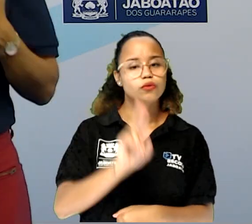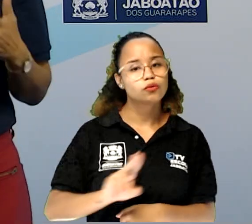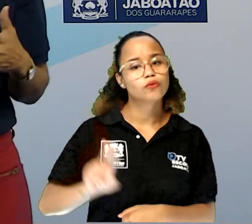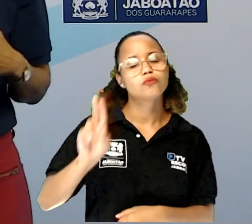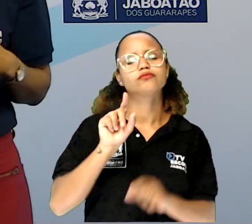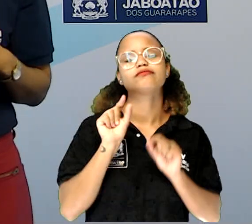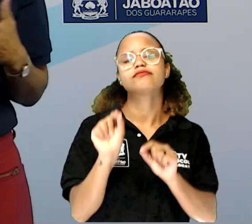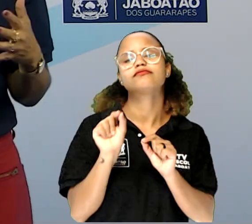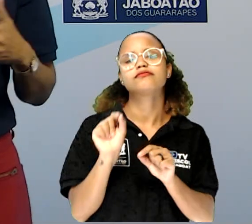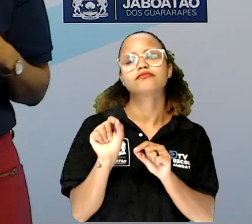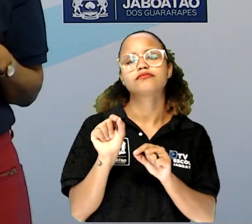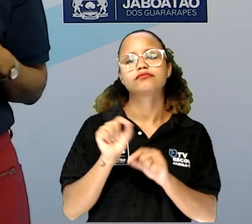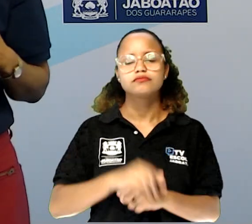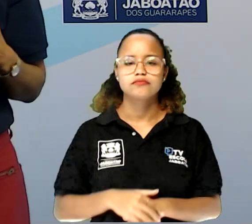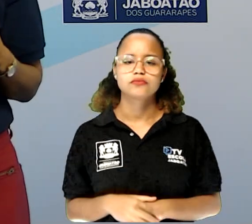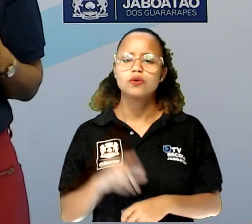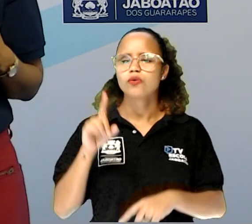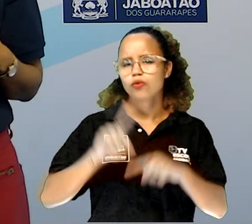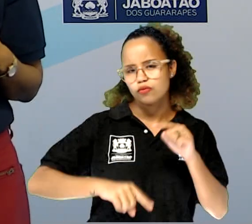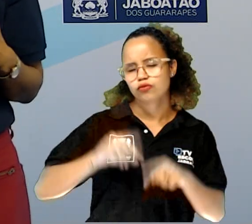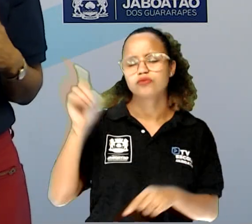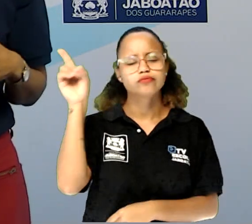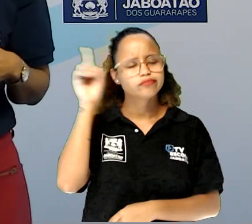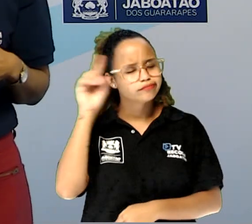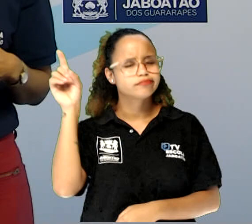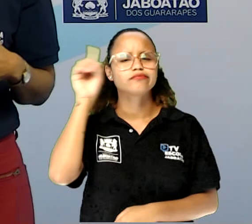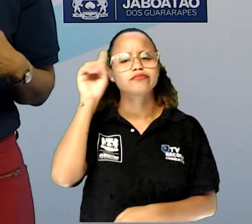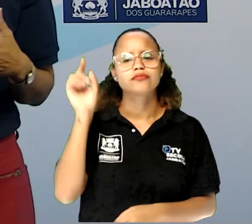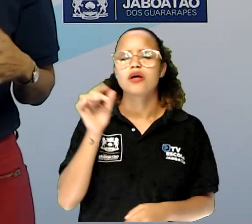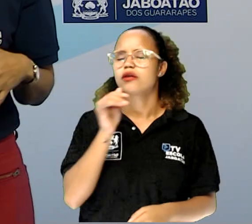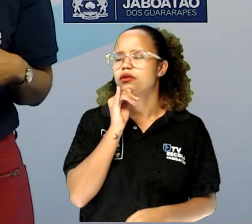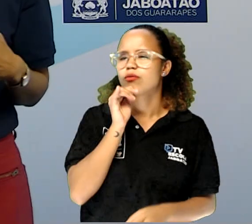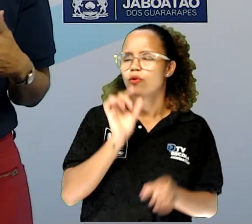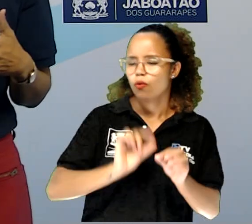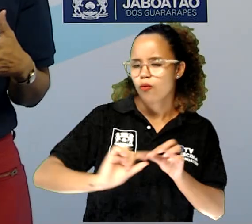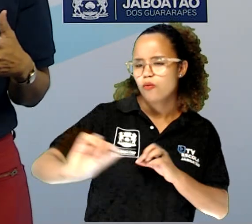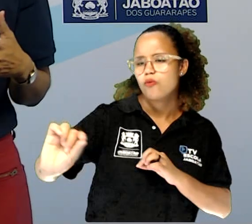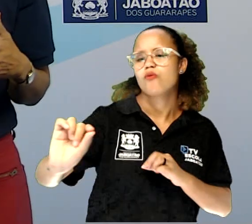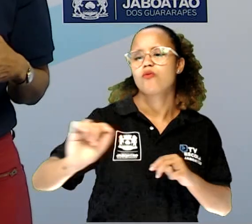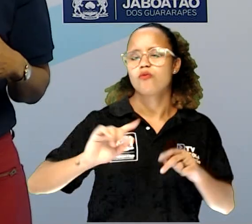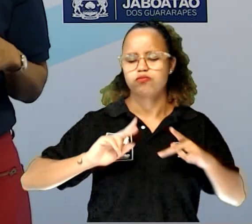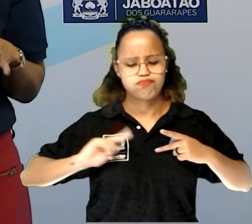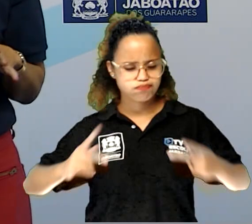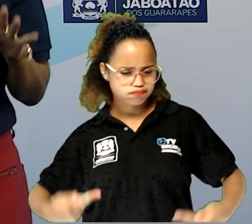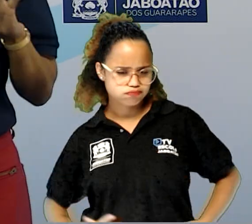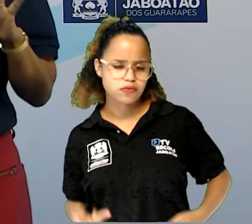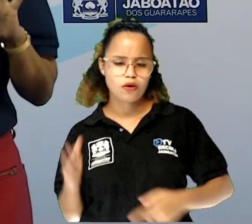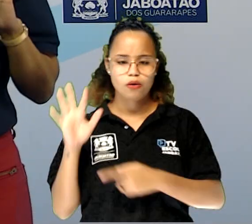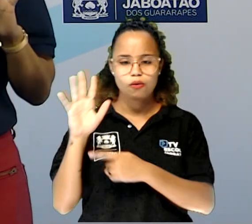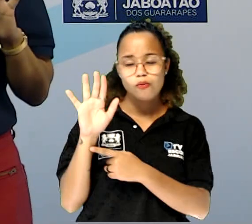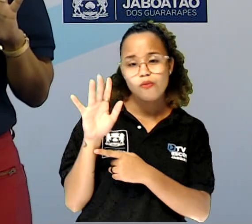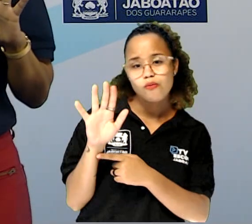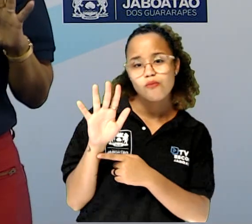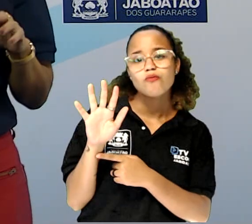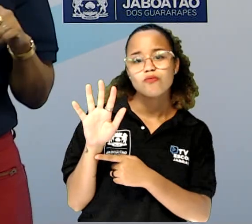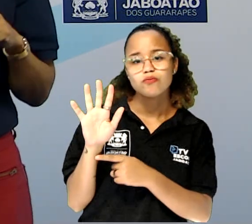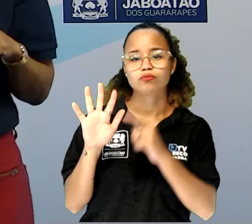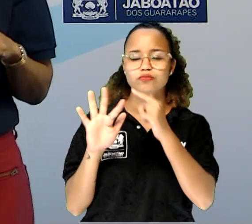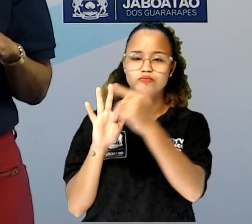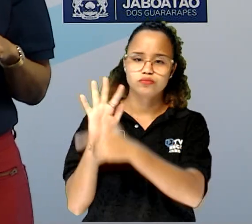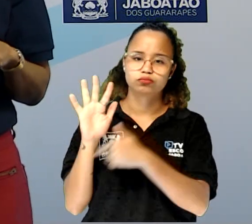utilizamos o objeto do dia a dia, como corda e parte do corpo humano. Mão, no palmo,